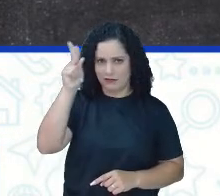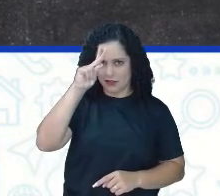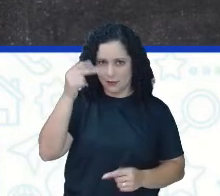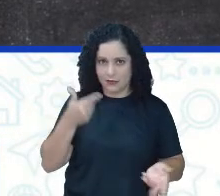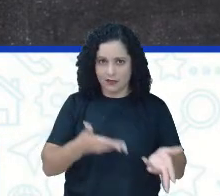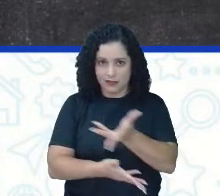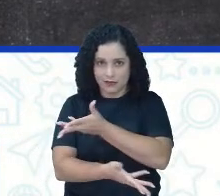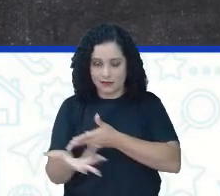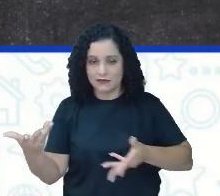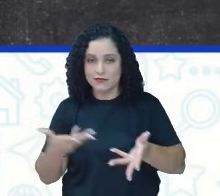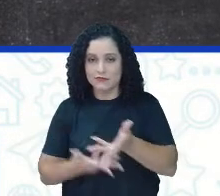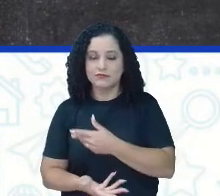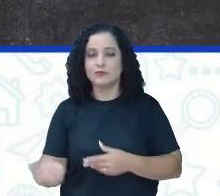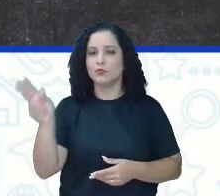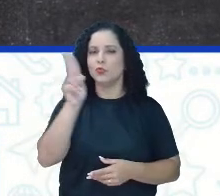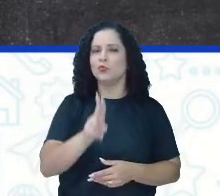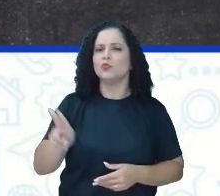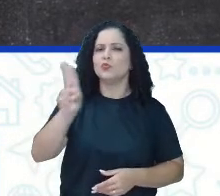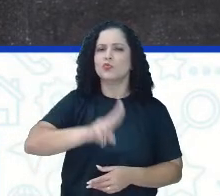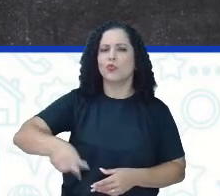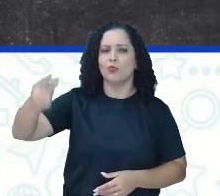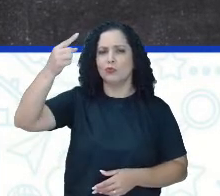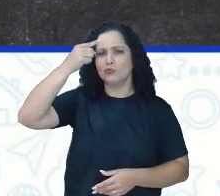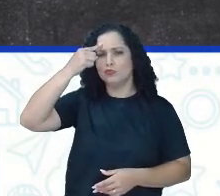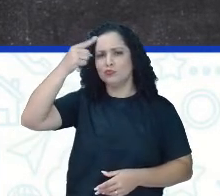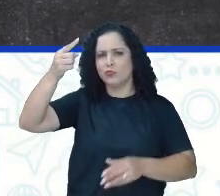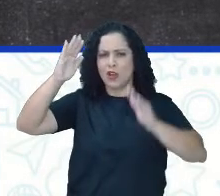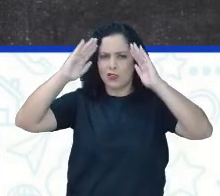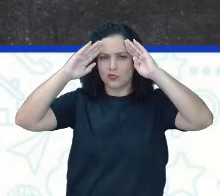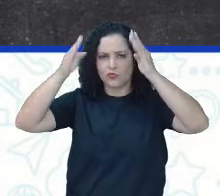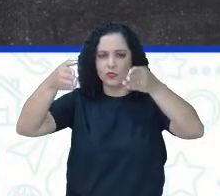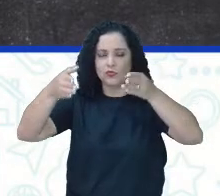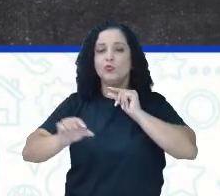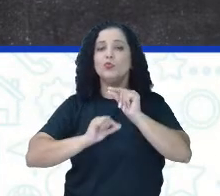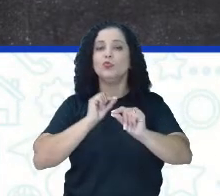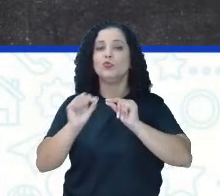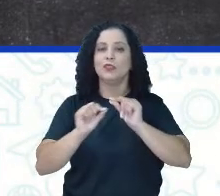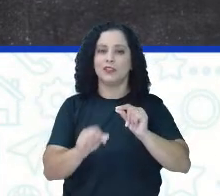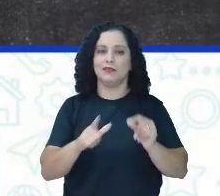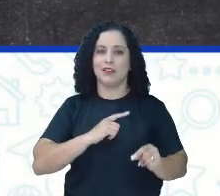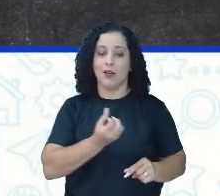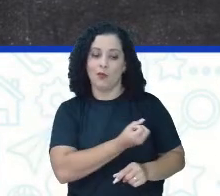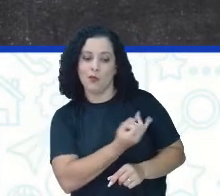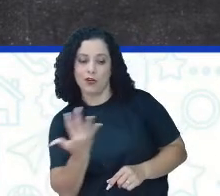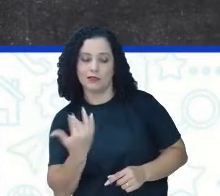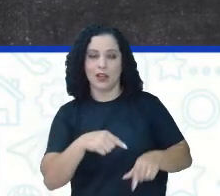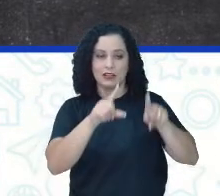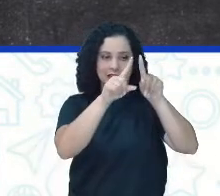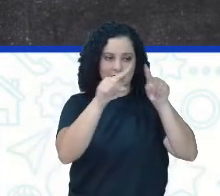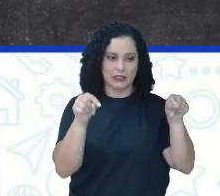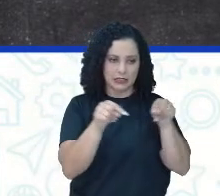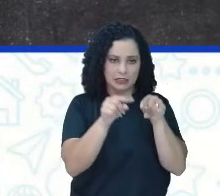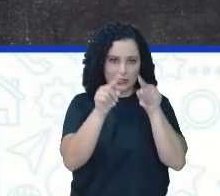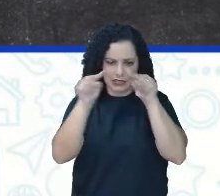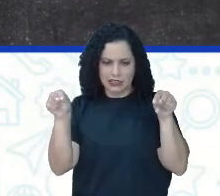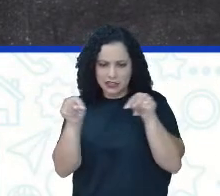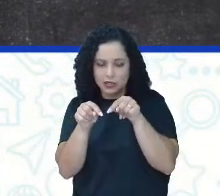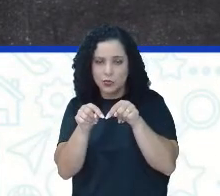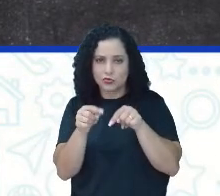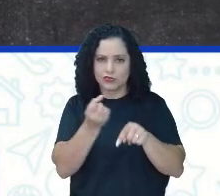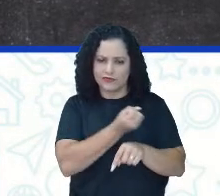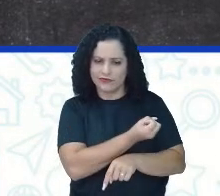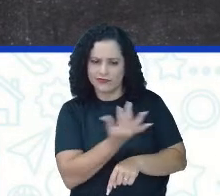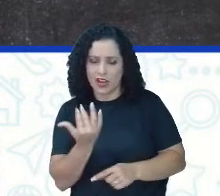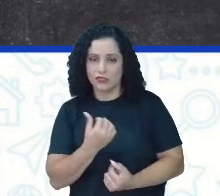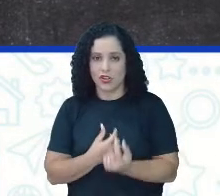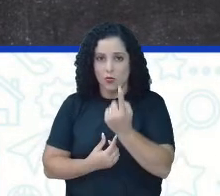A gente utilizou aqui o raciocínio de que a gente tem a quantidade de triângulos que são formados de acordo com